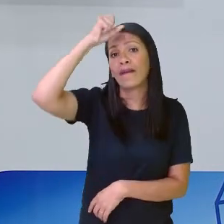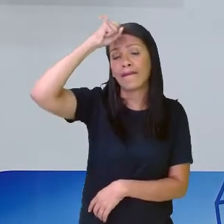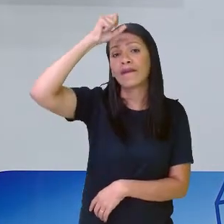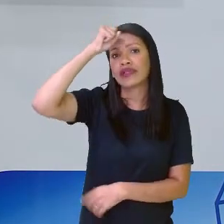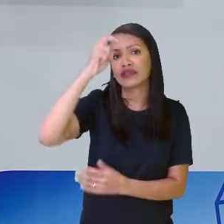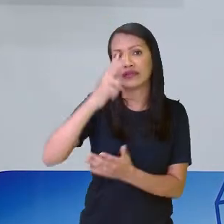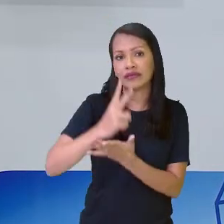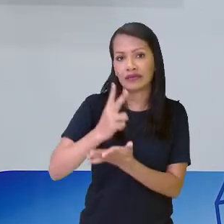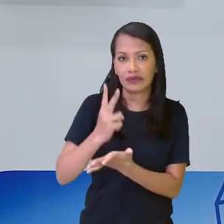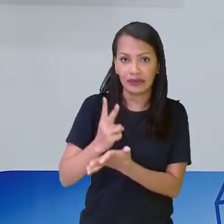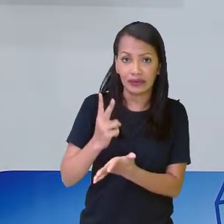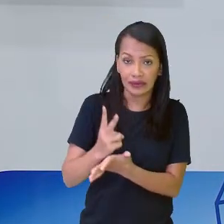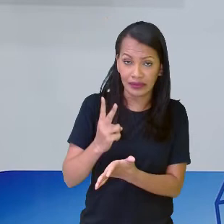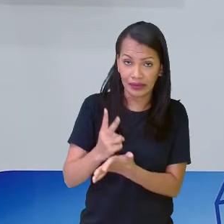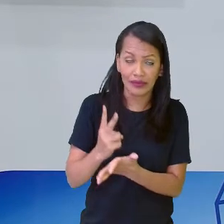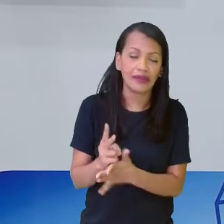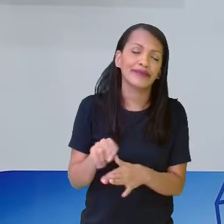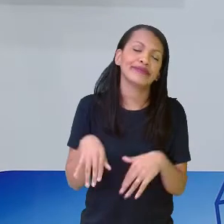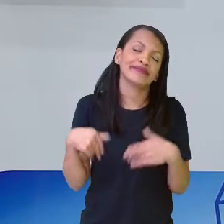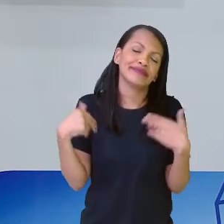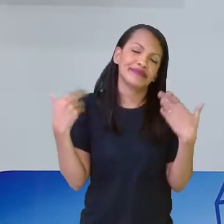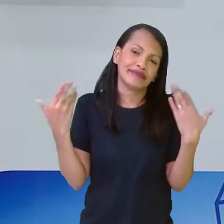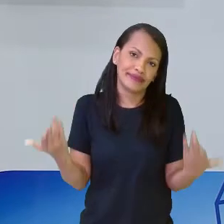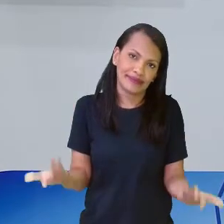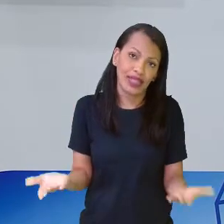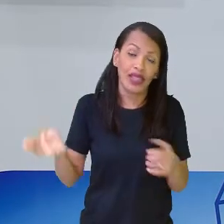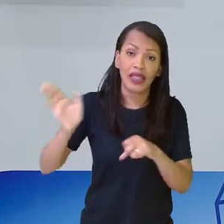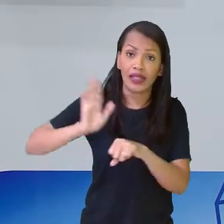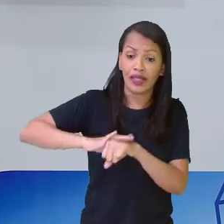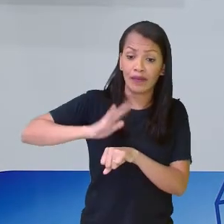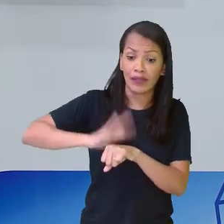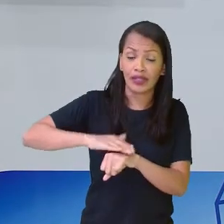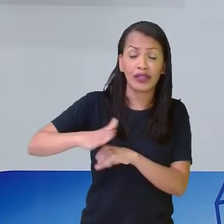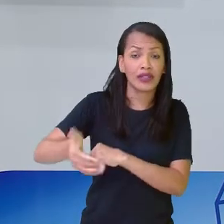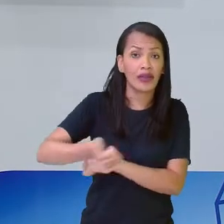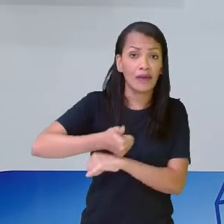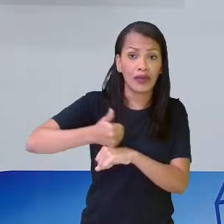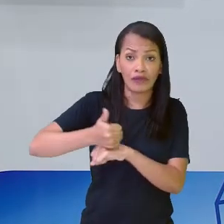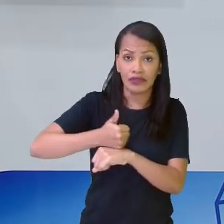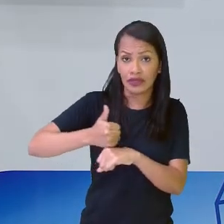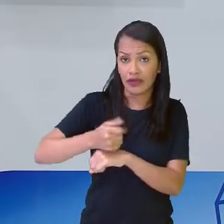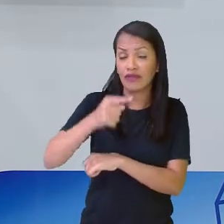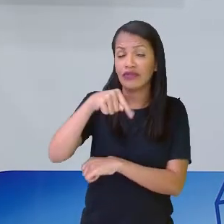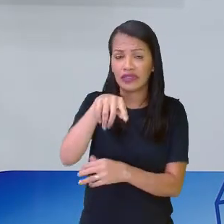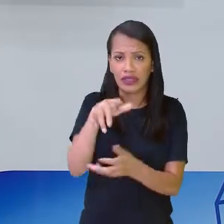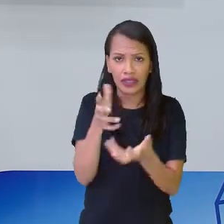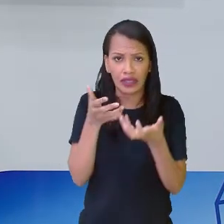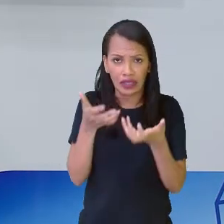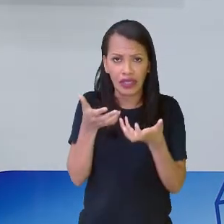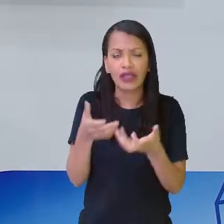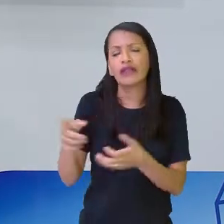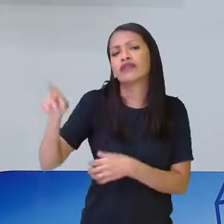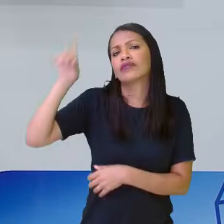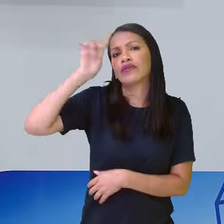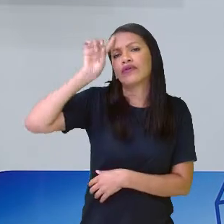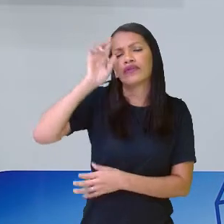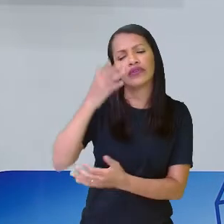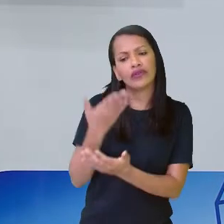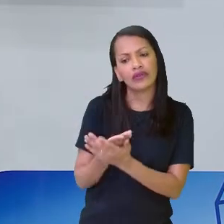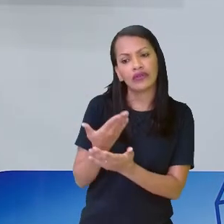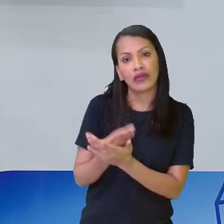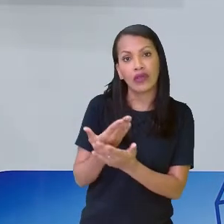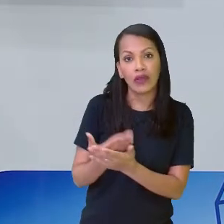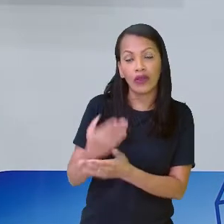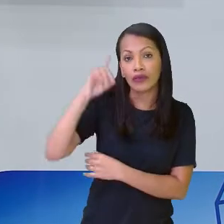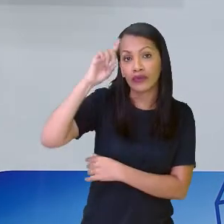aprendendo sempre. E, claro, dependendo da profissão, independente do que você queira, todos os dias a gente vai estar estudando. O ideal é que